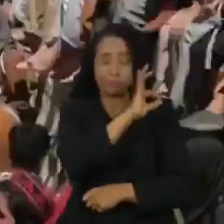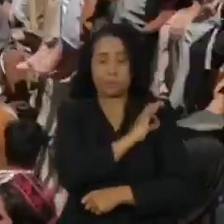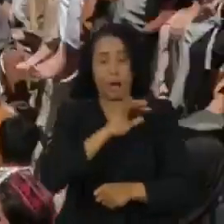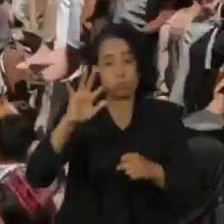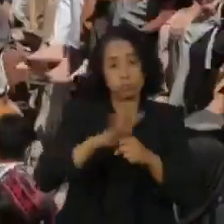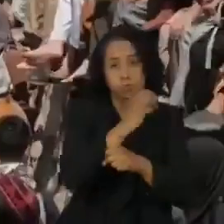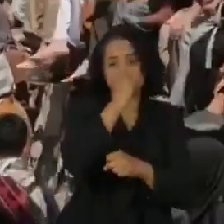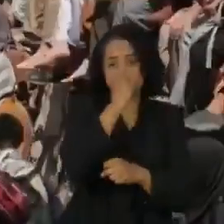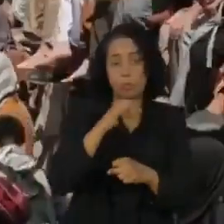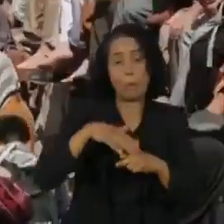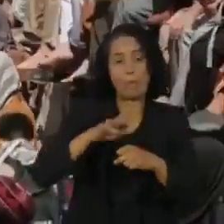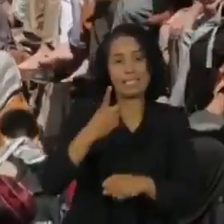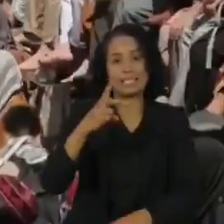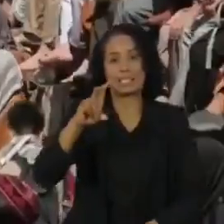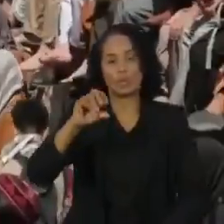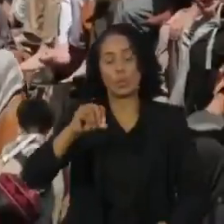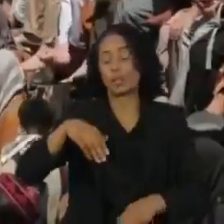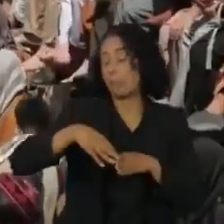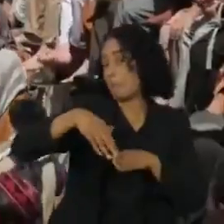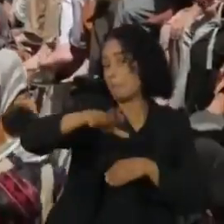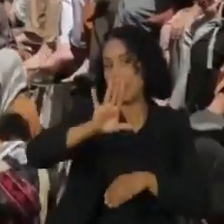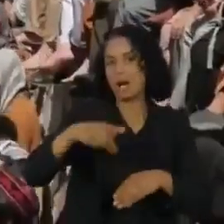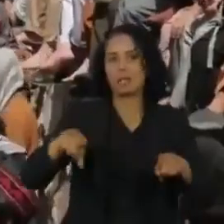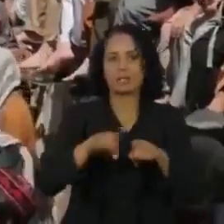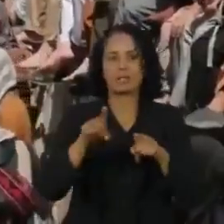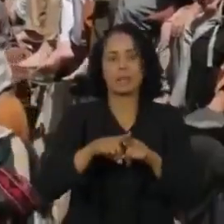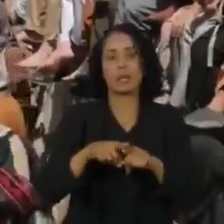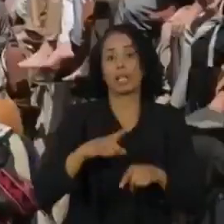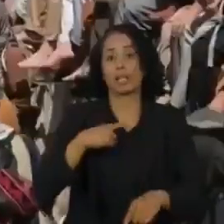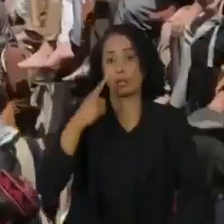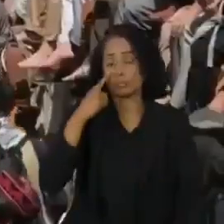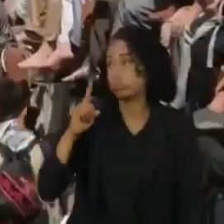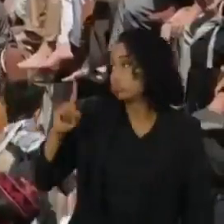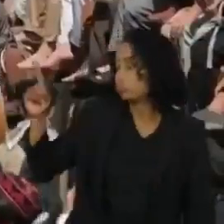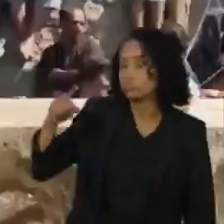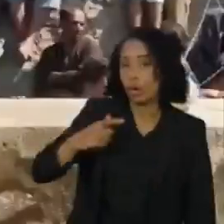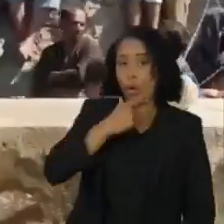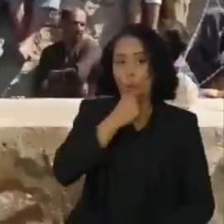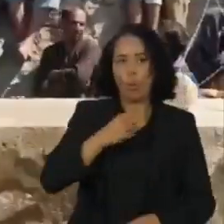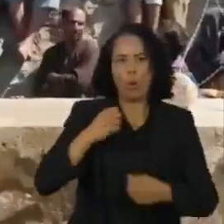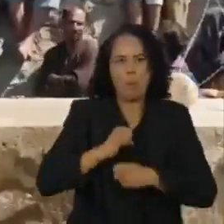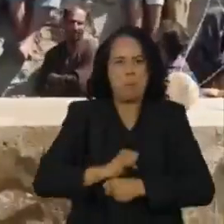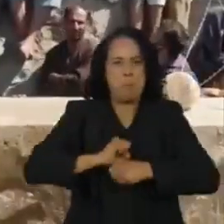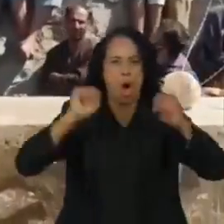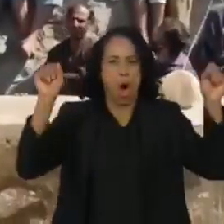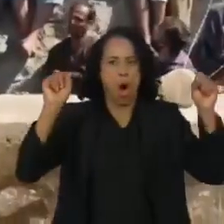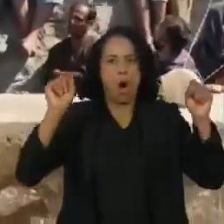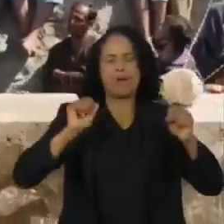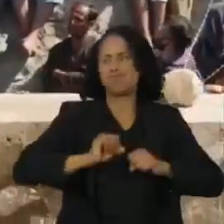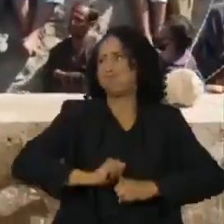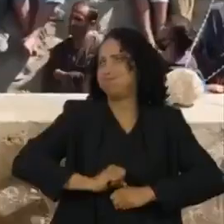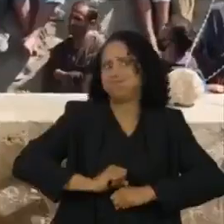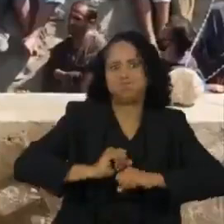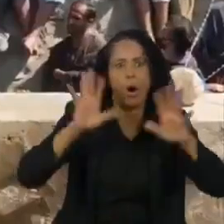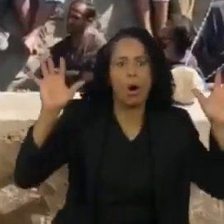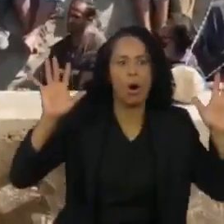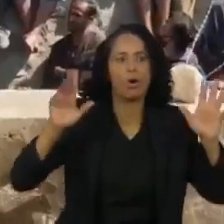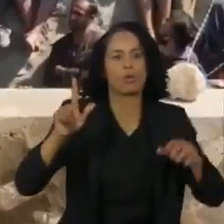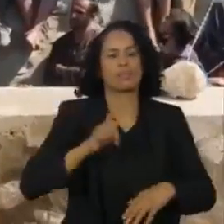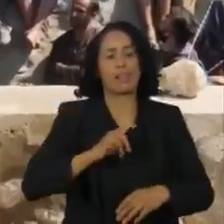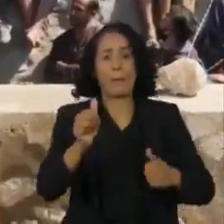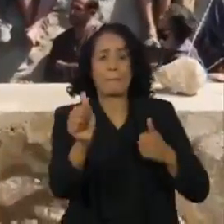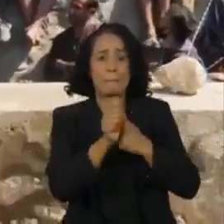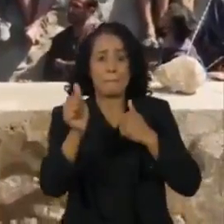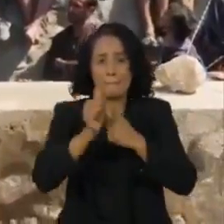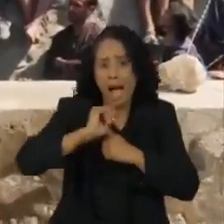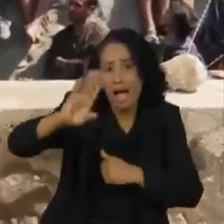150 o primeiro ataque de ontem aconteceu neste lugar o homem-bomba detonou os explosivos quando conseguiu se aproximar dos